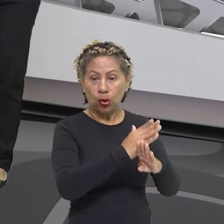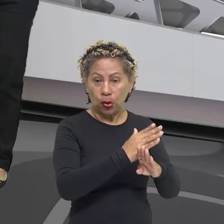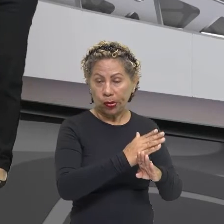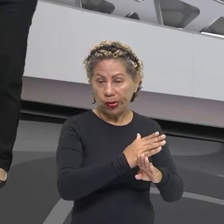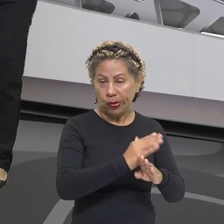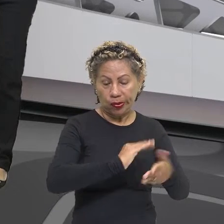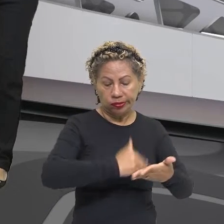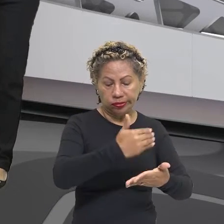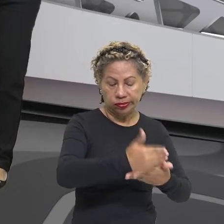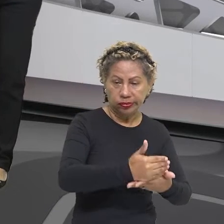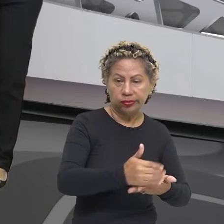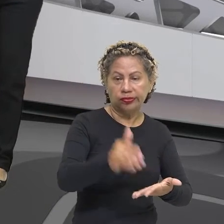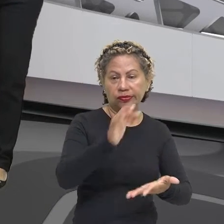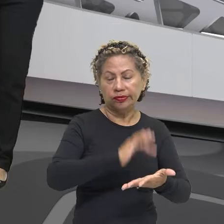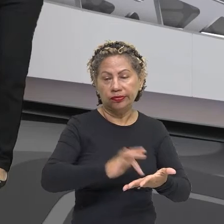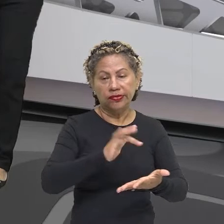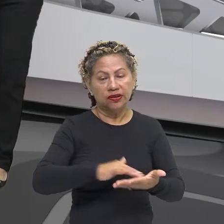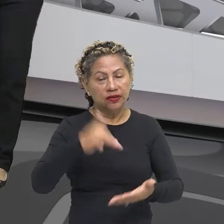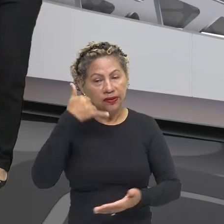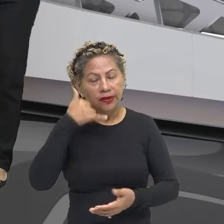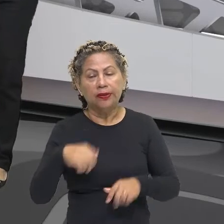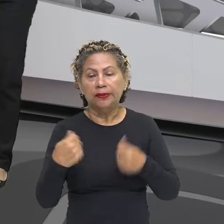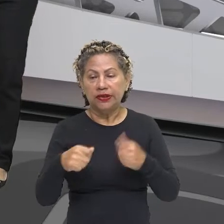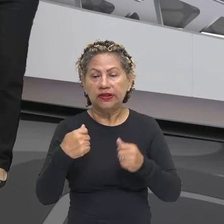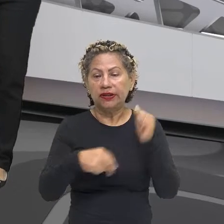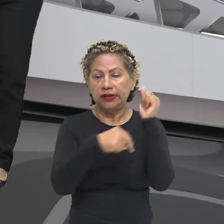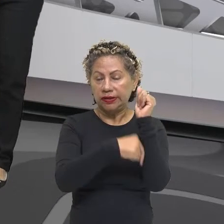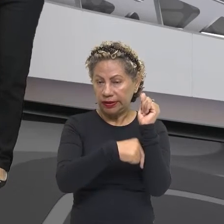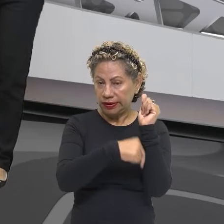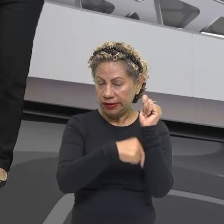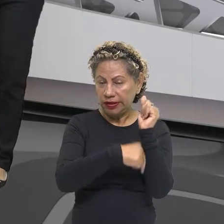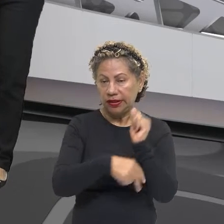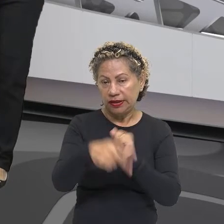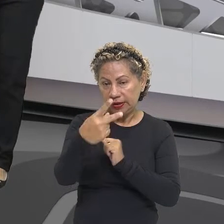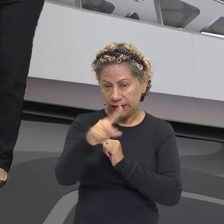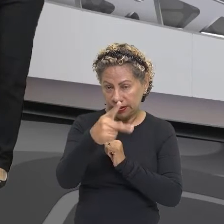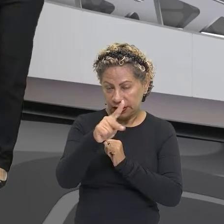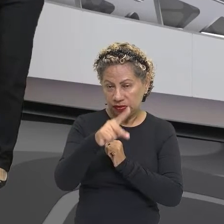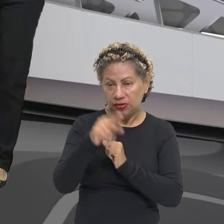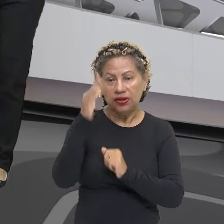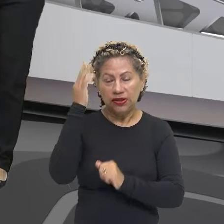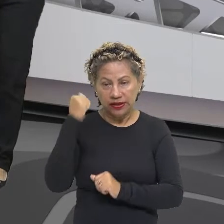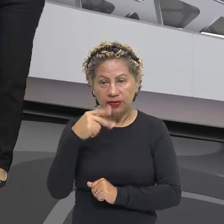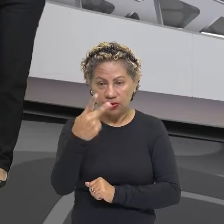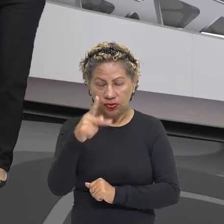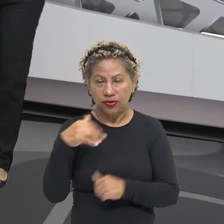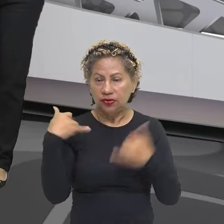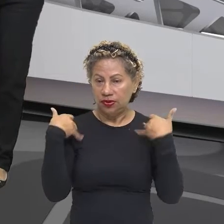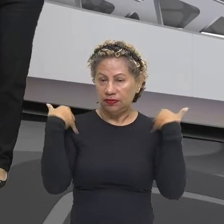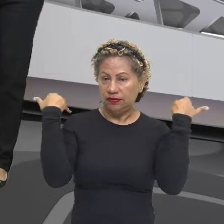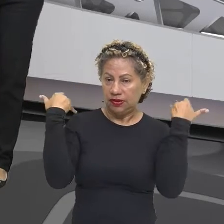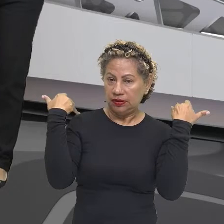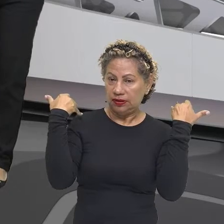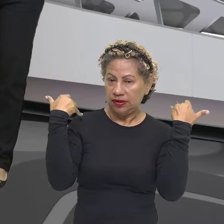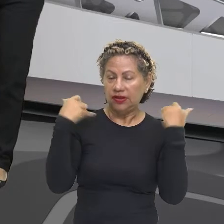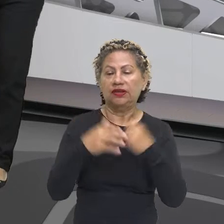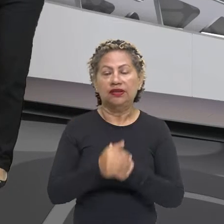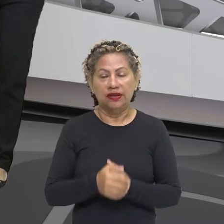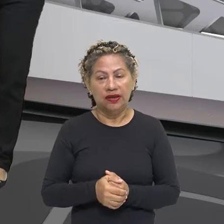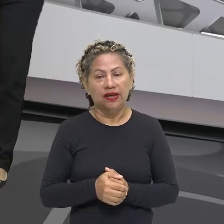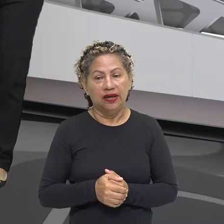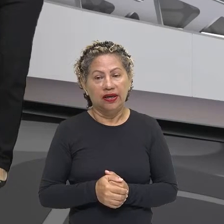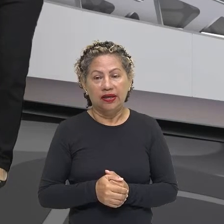minúsculas, maiúsculas, números, caracteres especiais, mas que seja algo que seja representativo